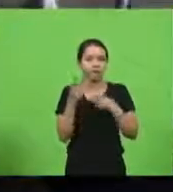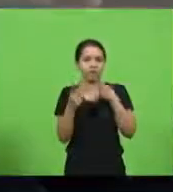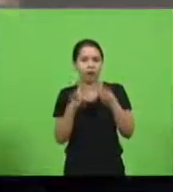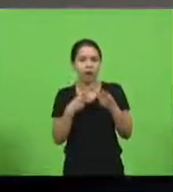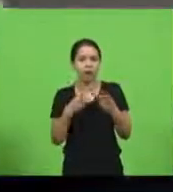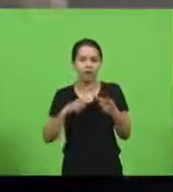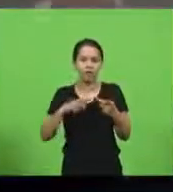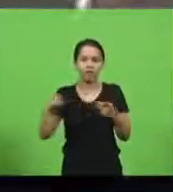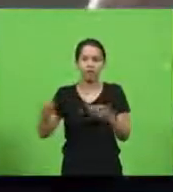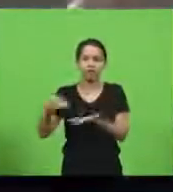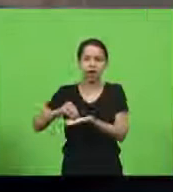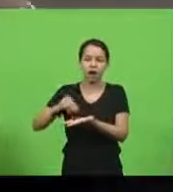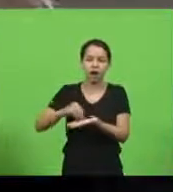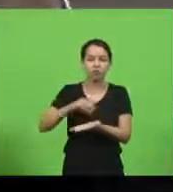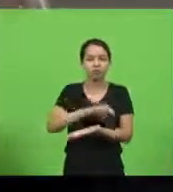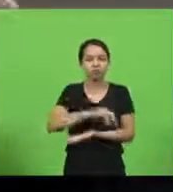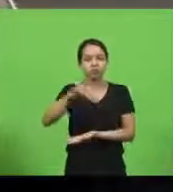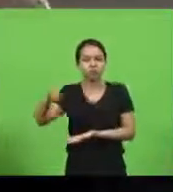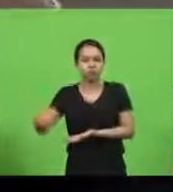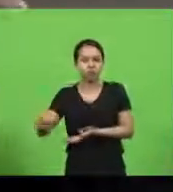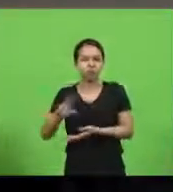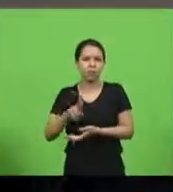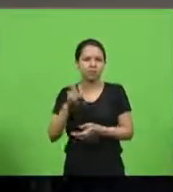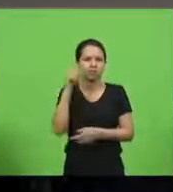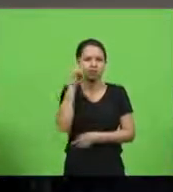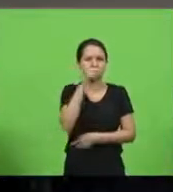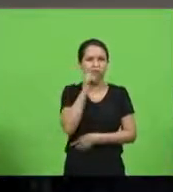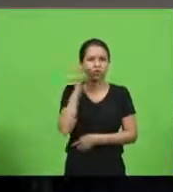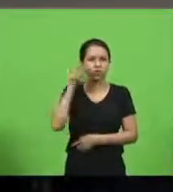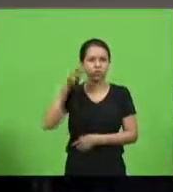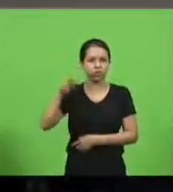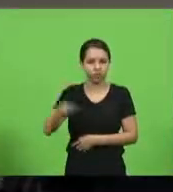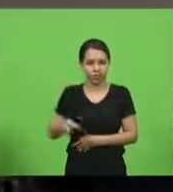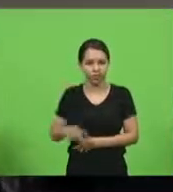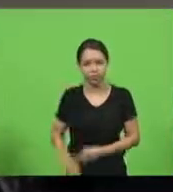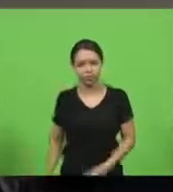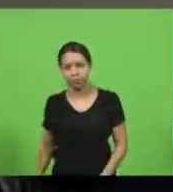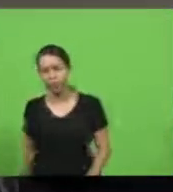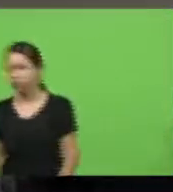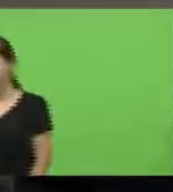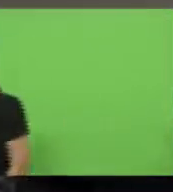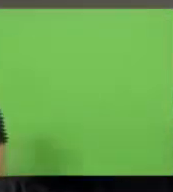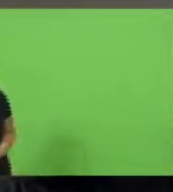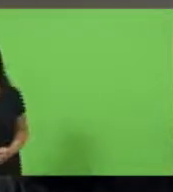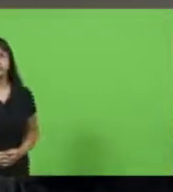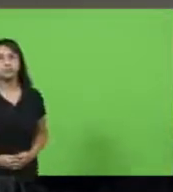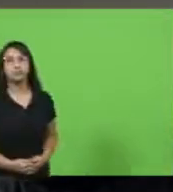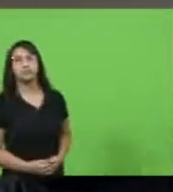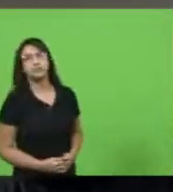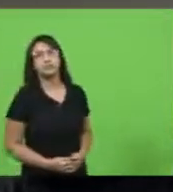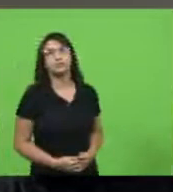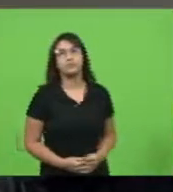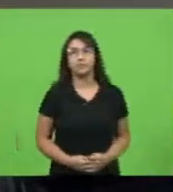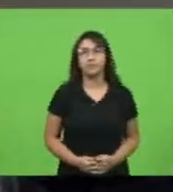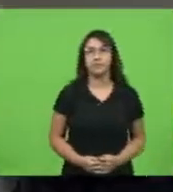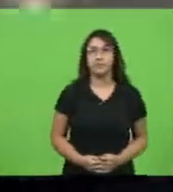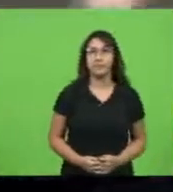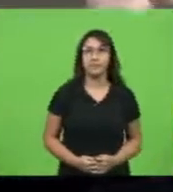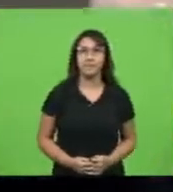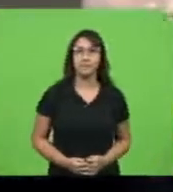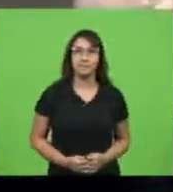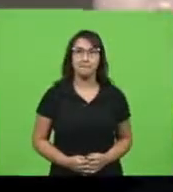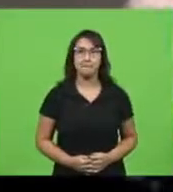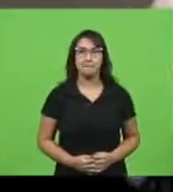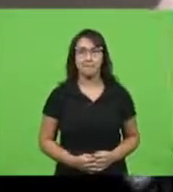saiu, aí fica complicado, né? Você vê que determinadas regiões foram extremamente bem-sucedidas